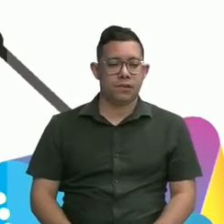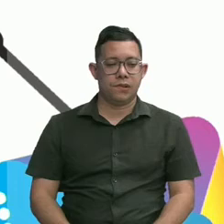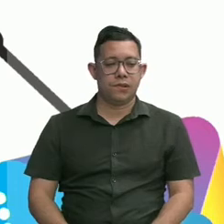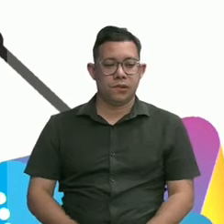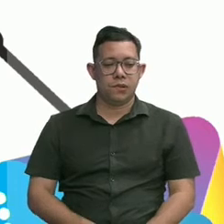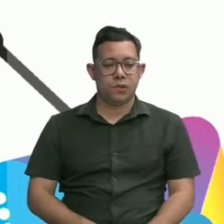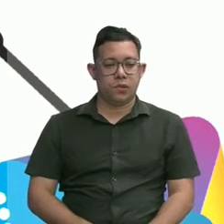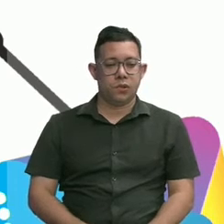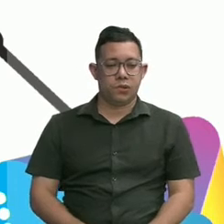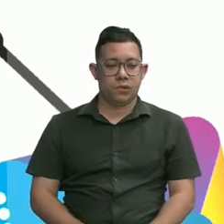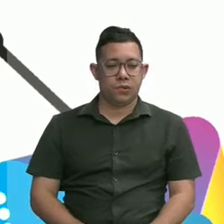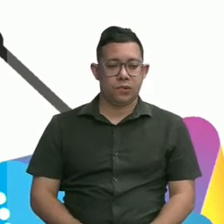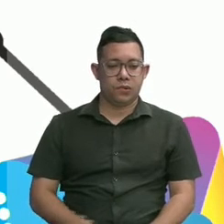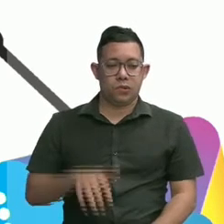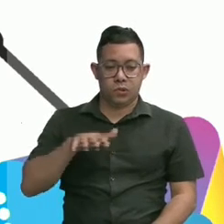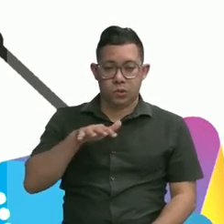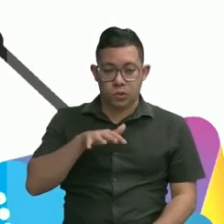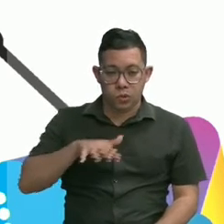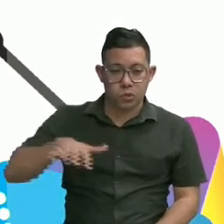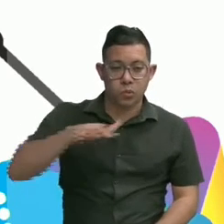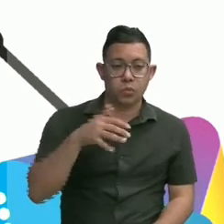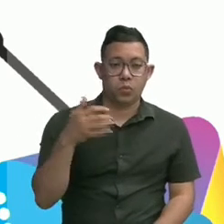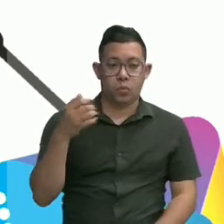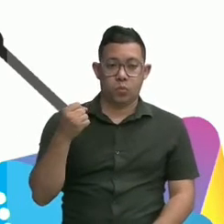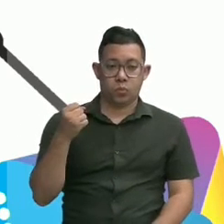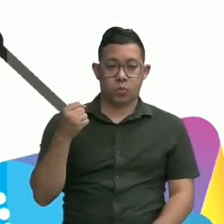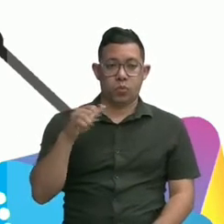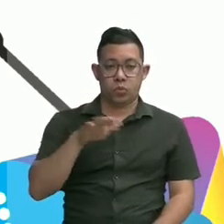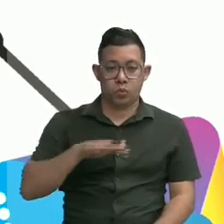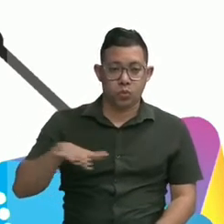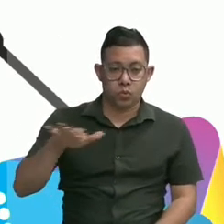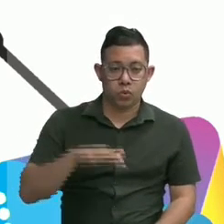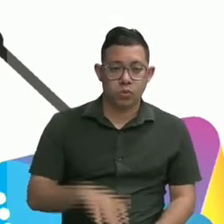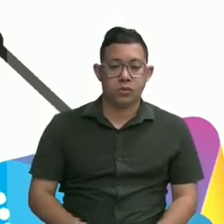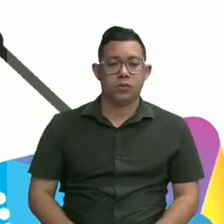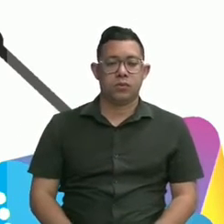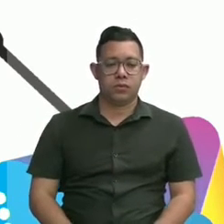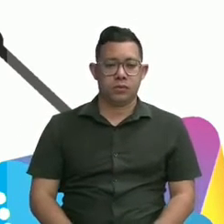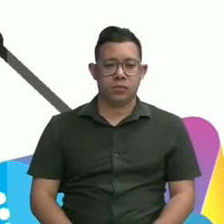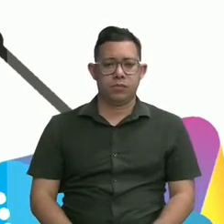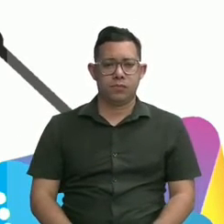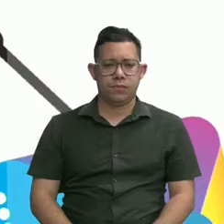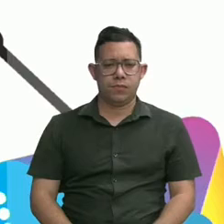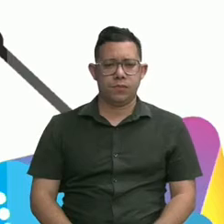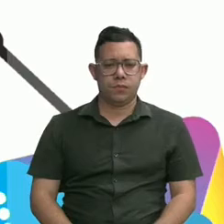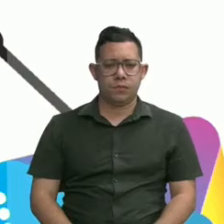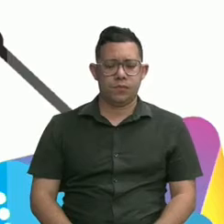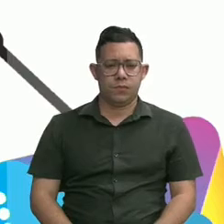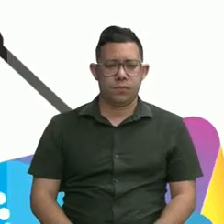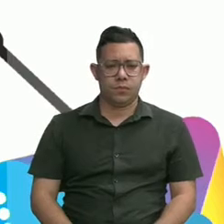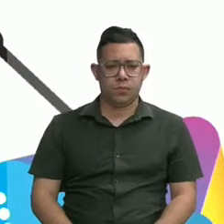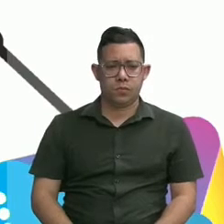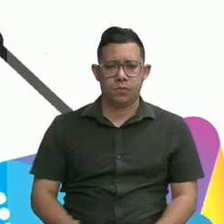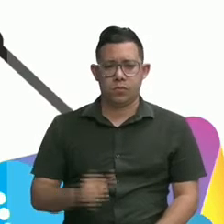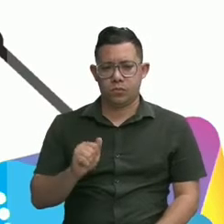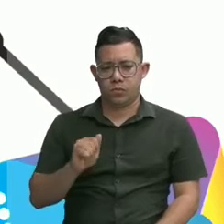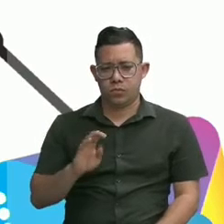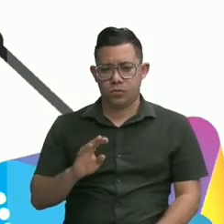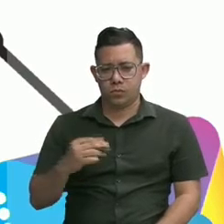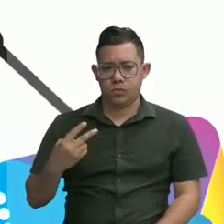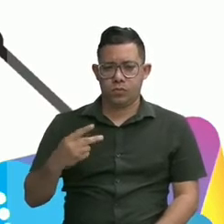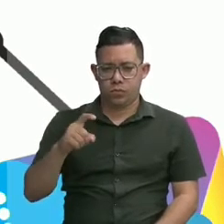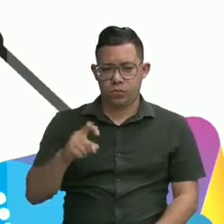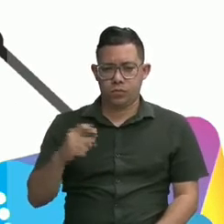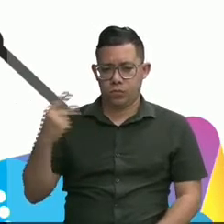olha aqui ó área da parte branca = 2x ao quadrado mais então aqui ó 2x ao quadrado